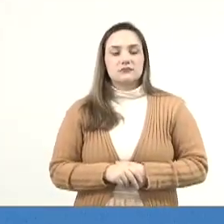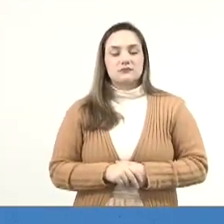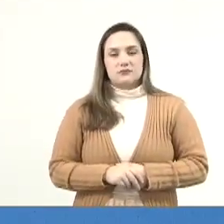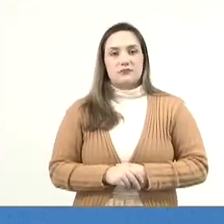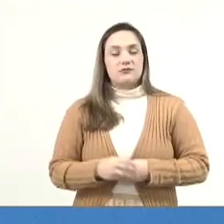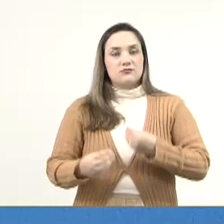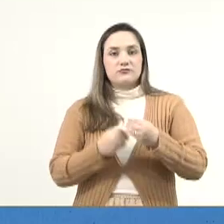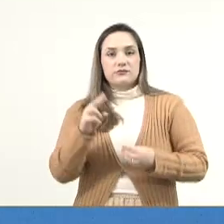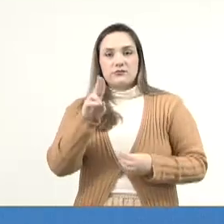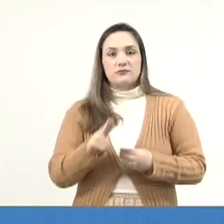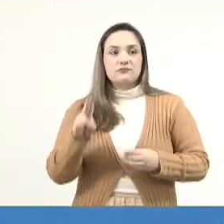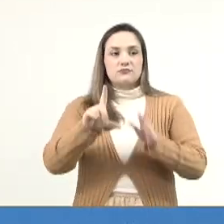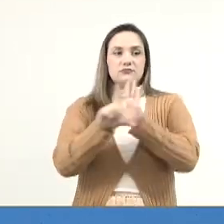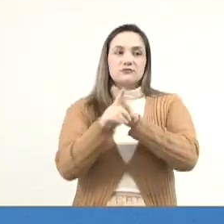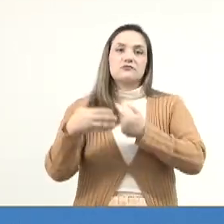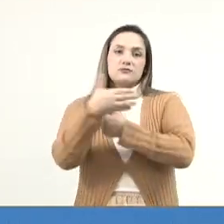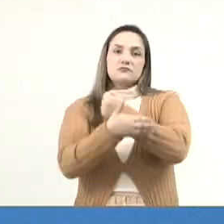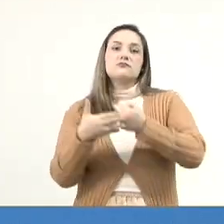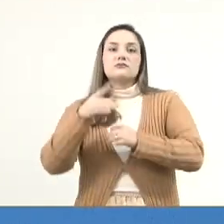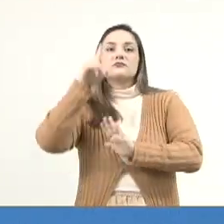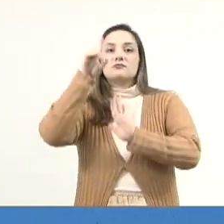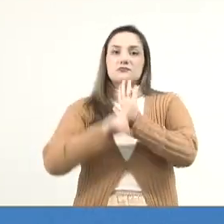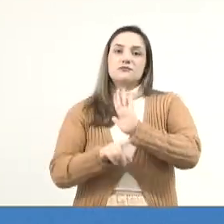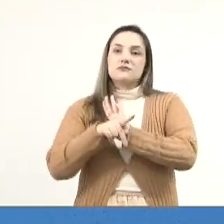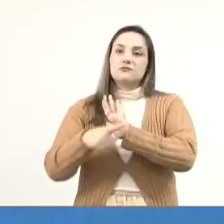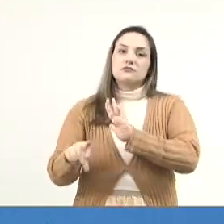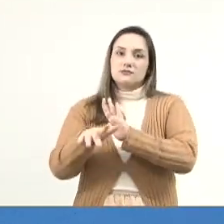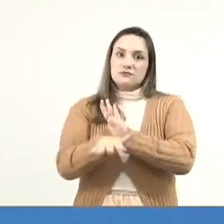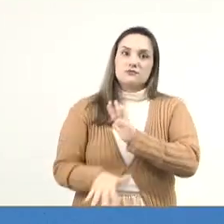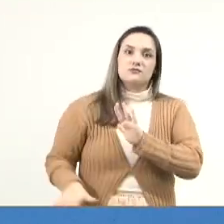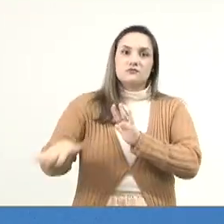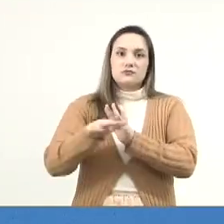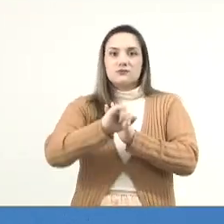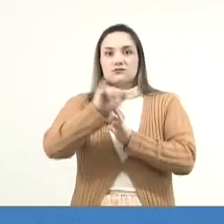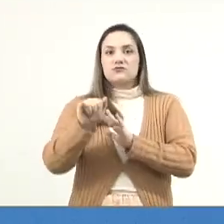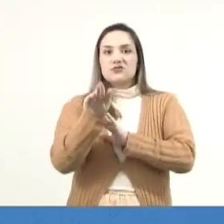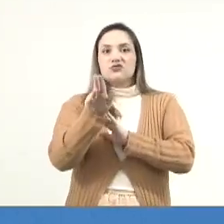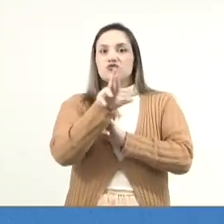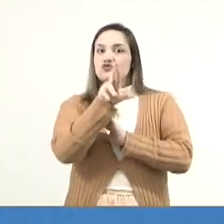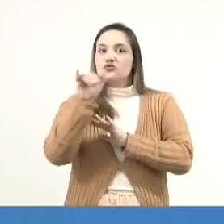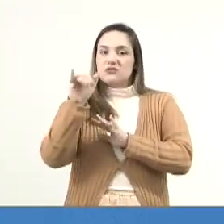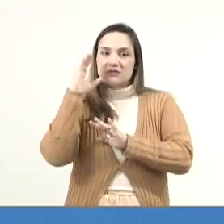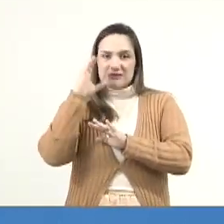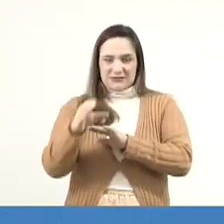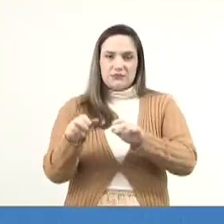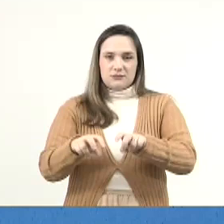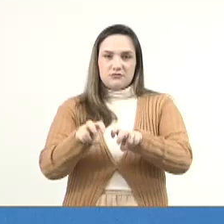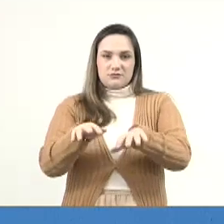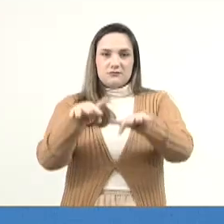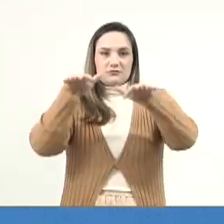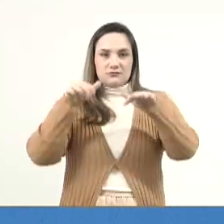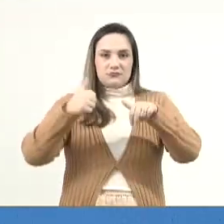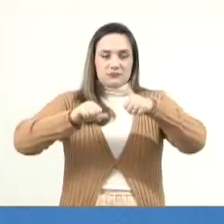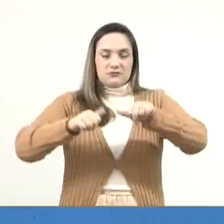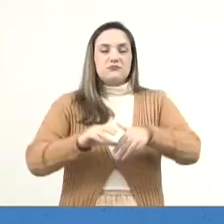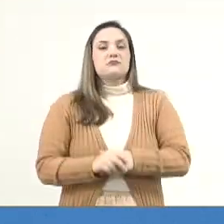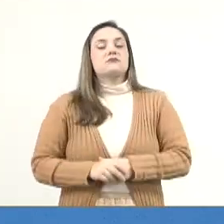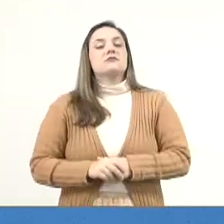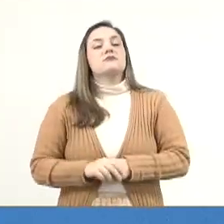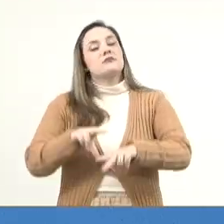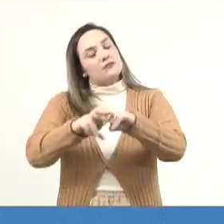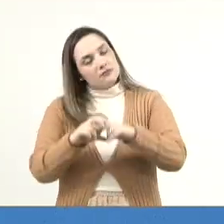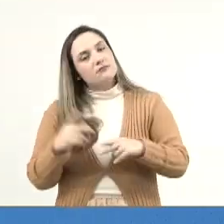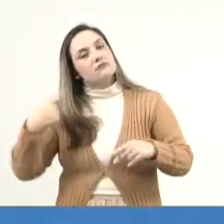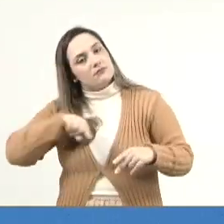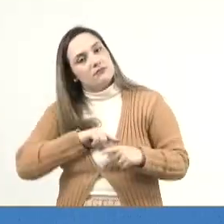da Lei na defesa de direitos perante o grande j o que motiva o reconhecimento desta casa de leis